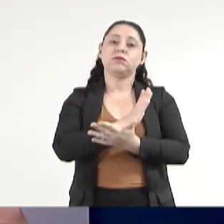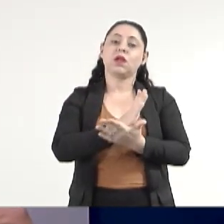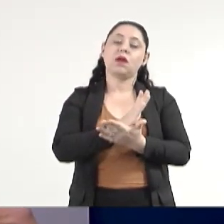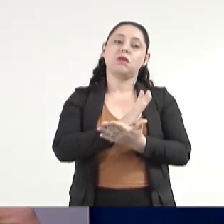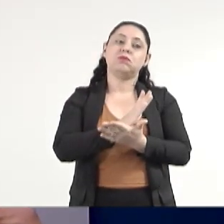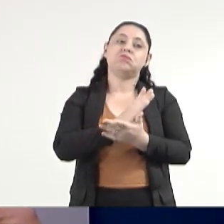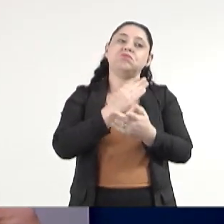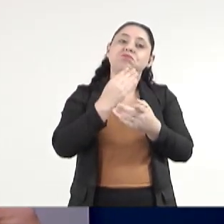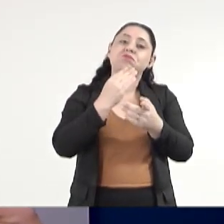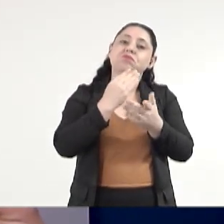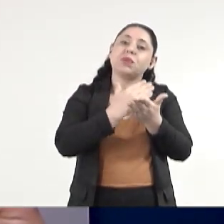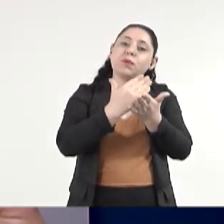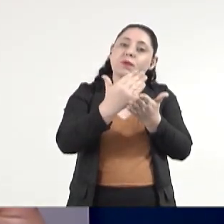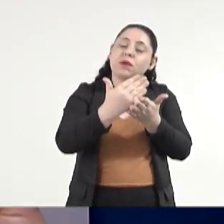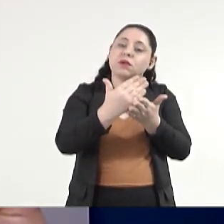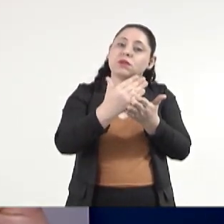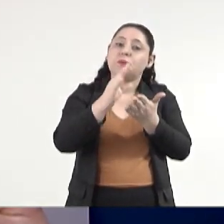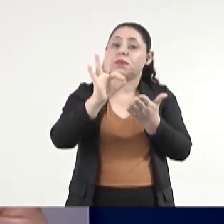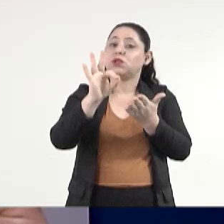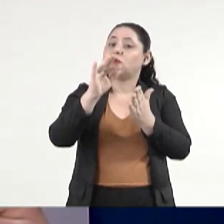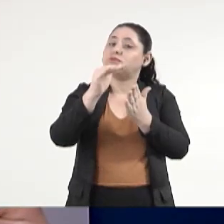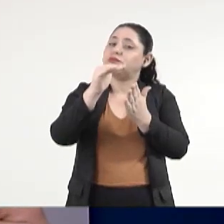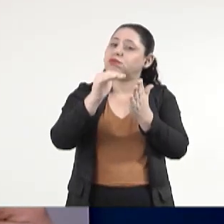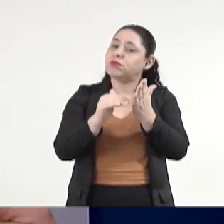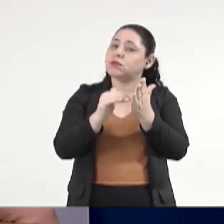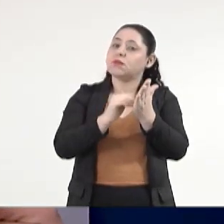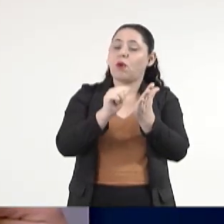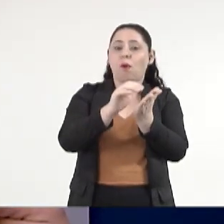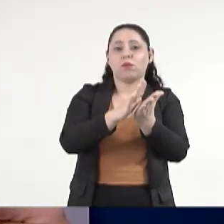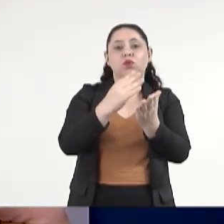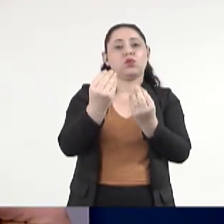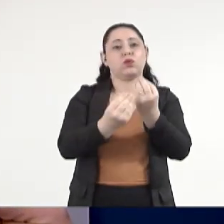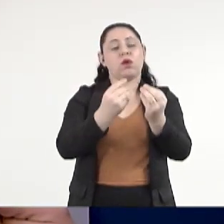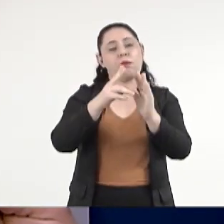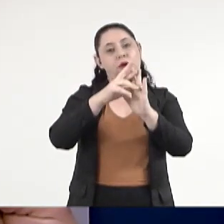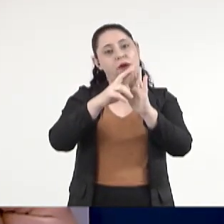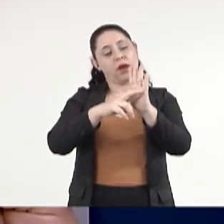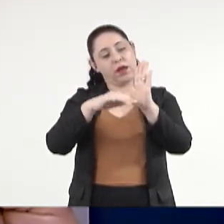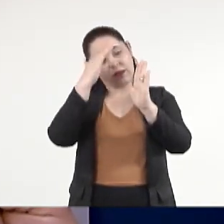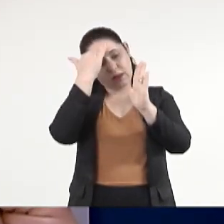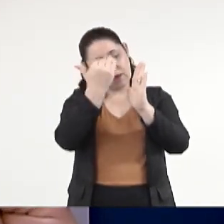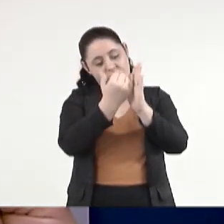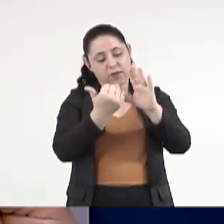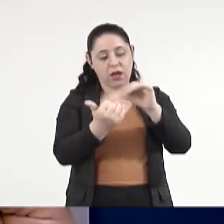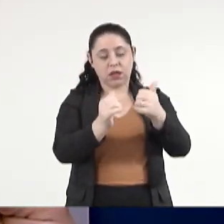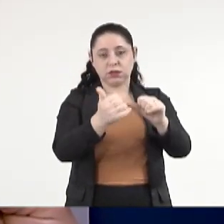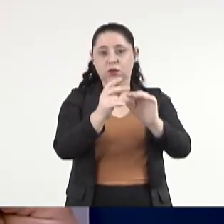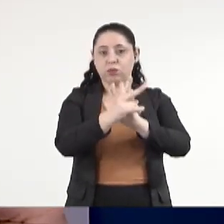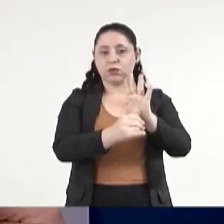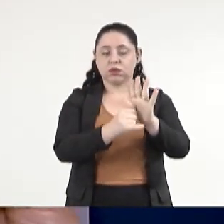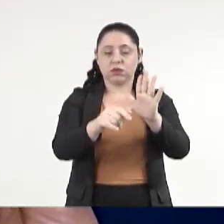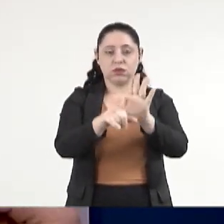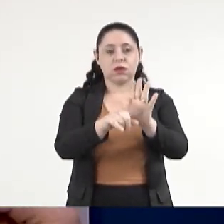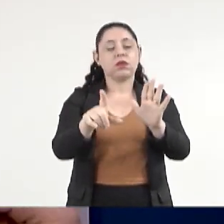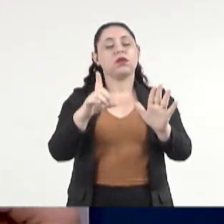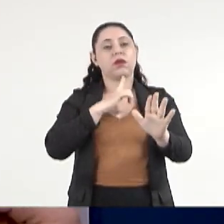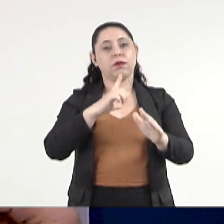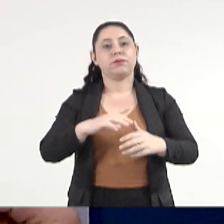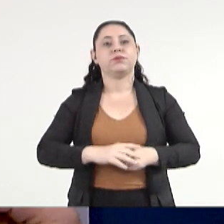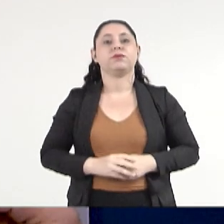algum parcelamento e também um percentual de diminuição de acordo com o regramento que este projeto